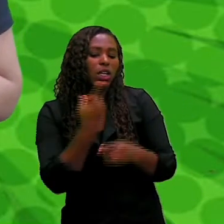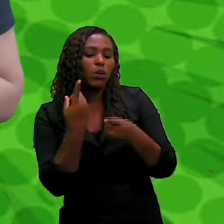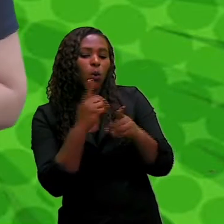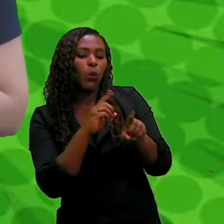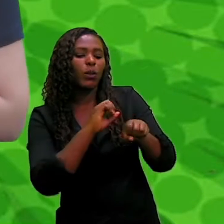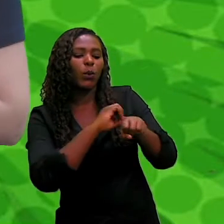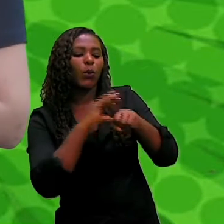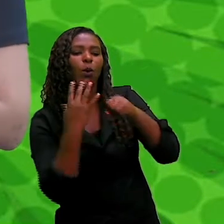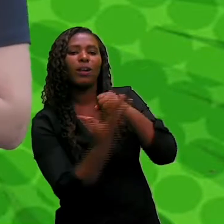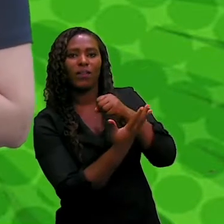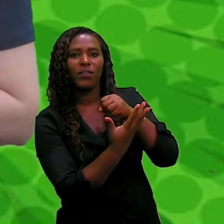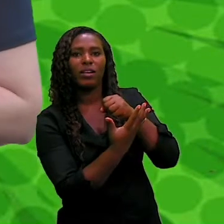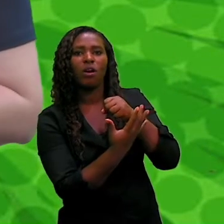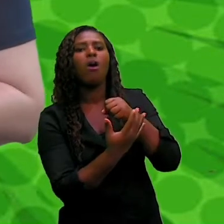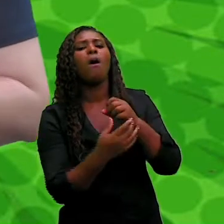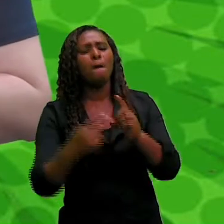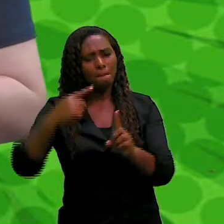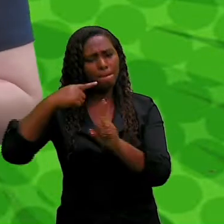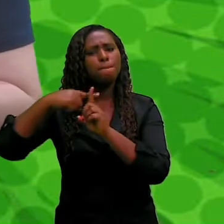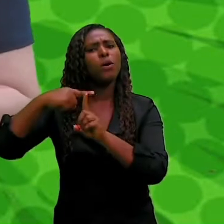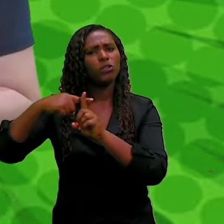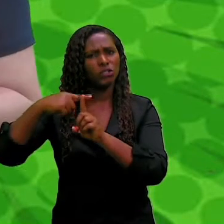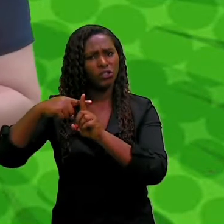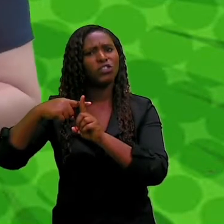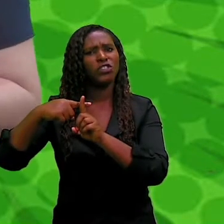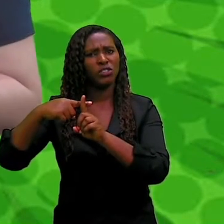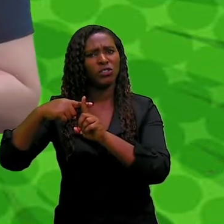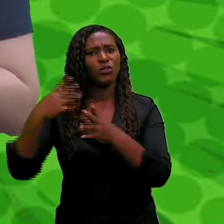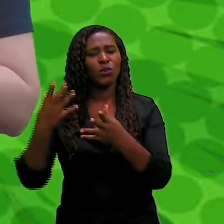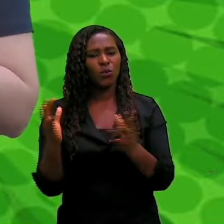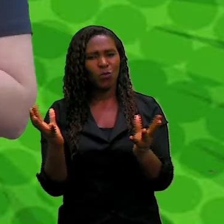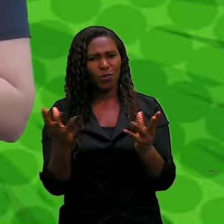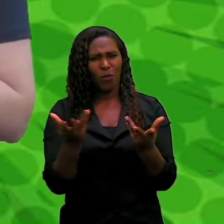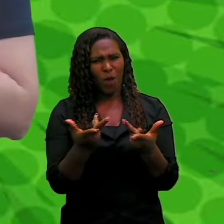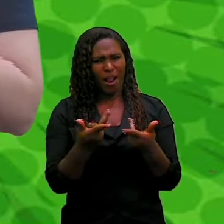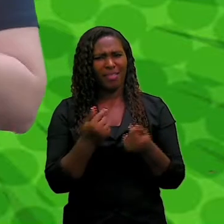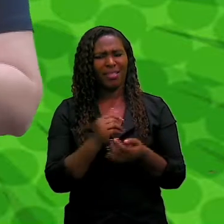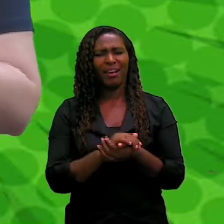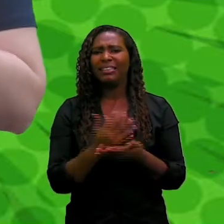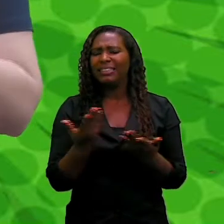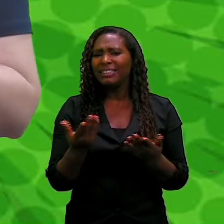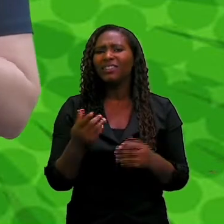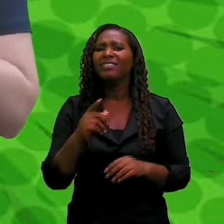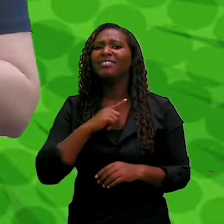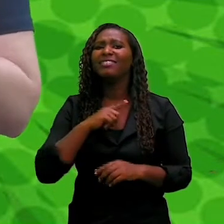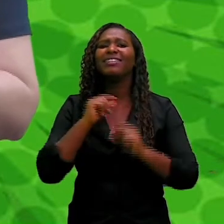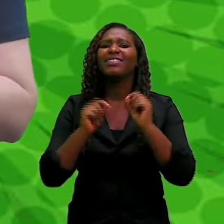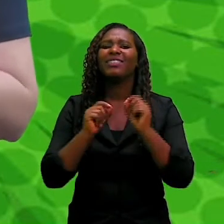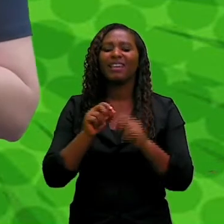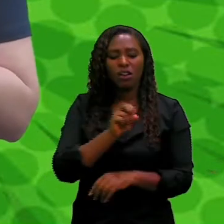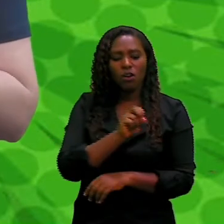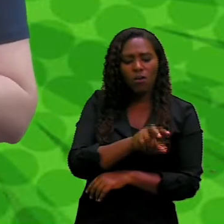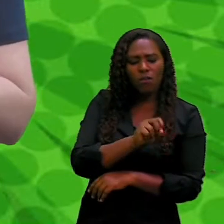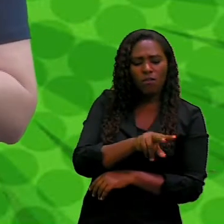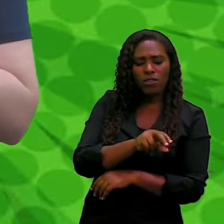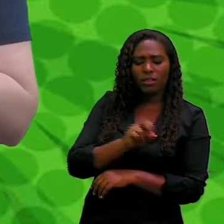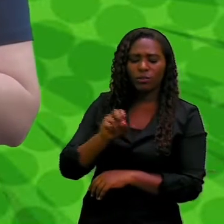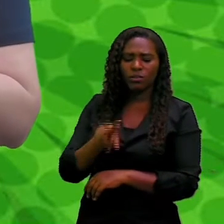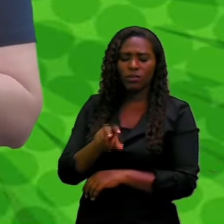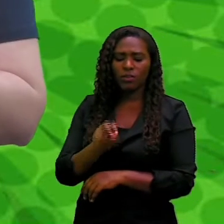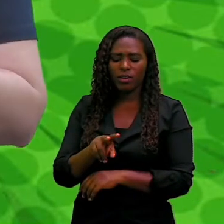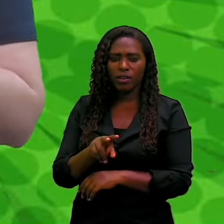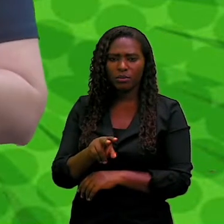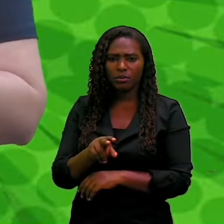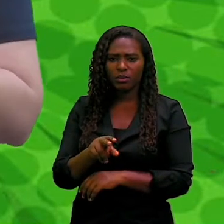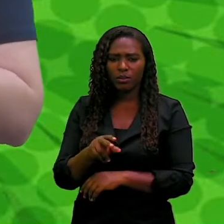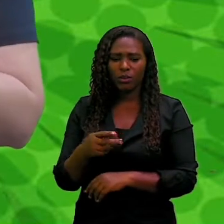Covid-19 apresentam resultados promissores. Aí, um vírus conversando com o outro, não é?